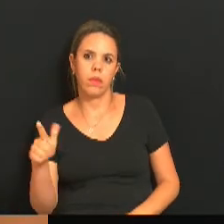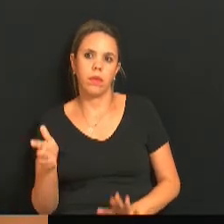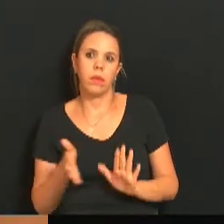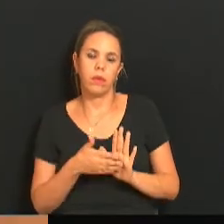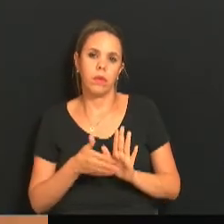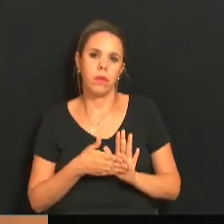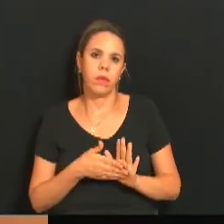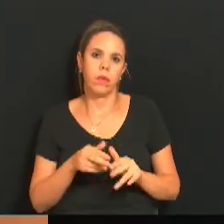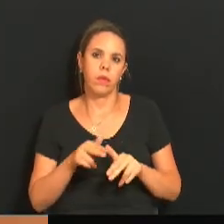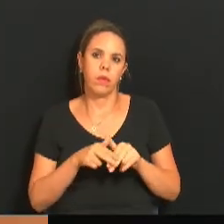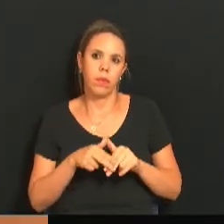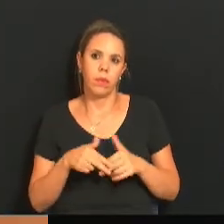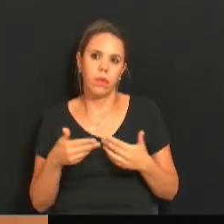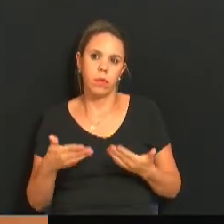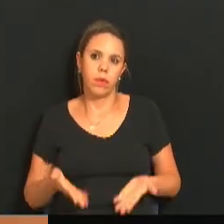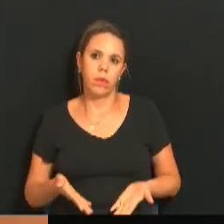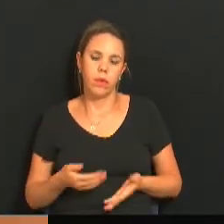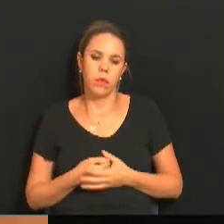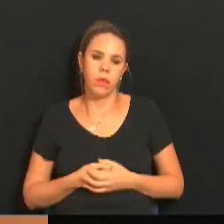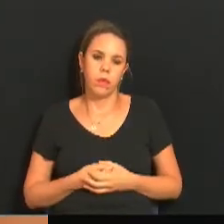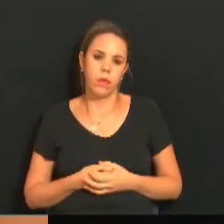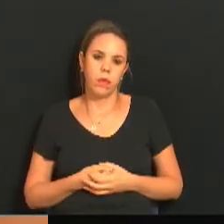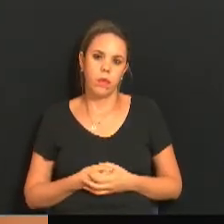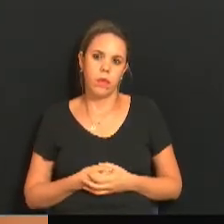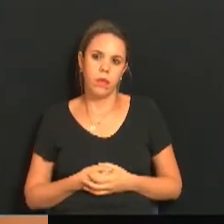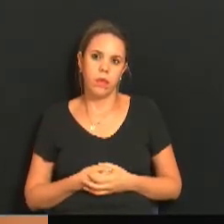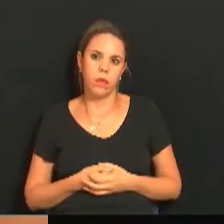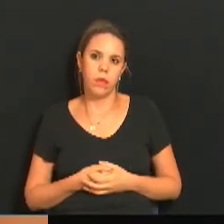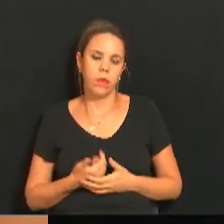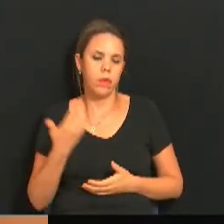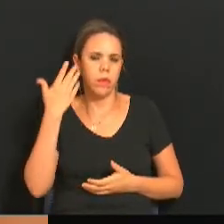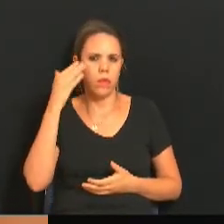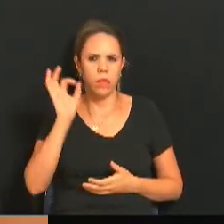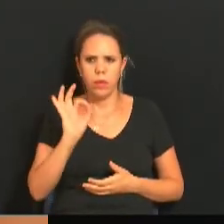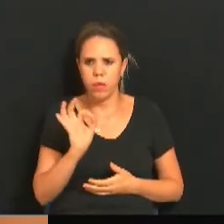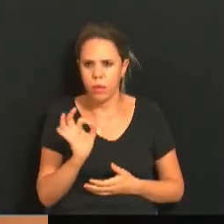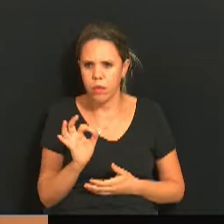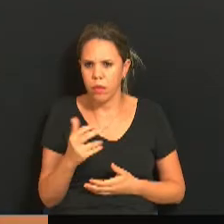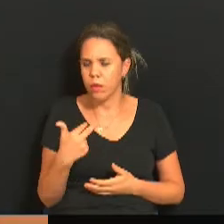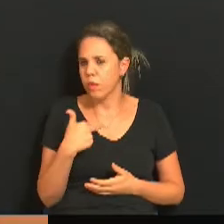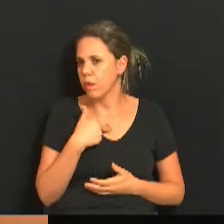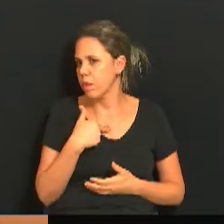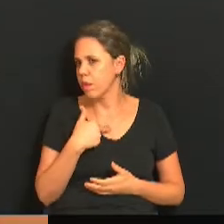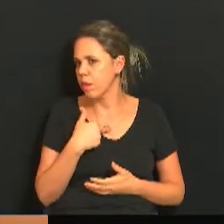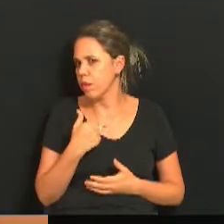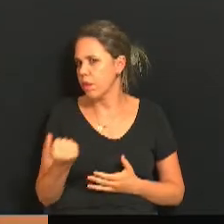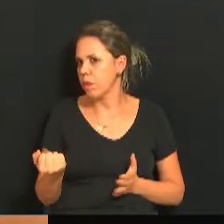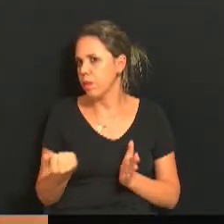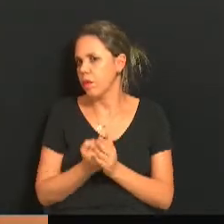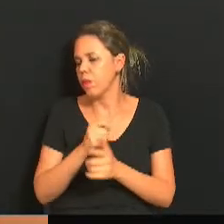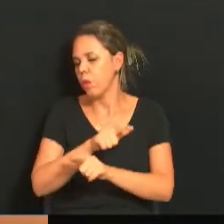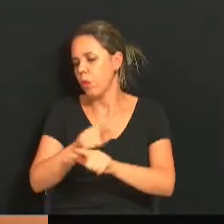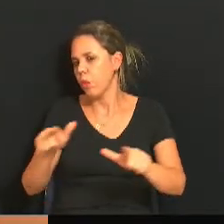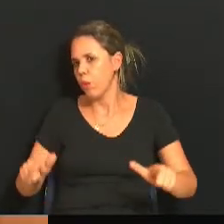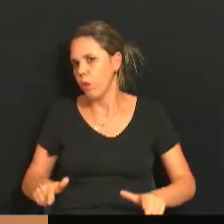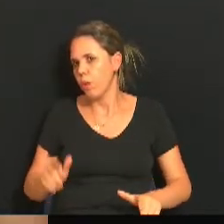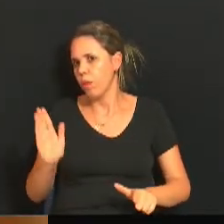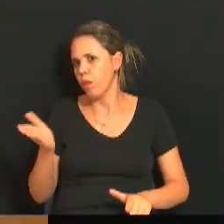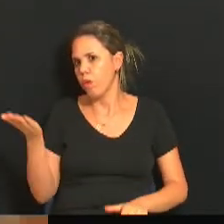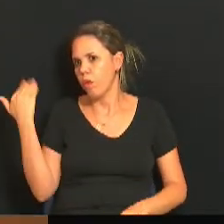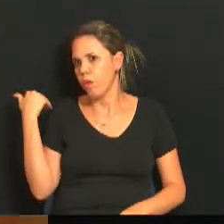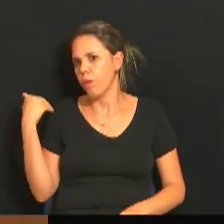por isso que eu que eu não eu não consigo entender quando ela falar assim ah eu não pode tomar um espaço vazio mas estava